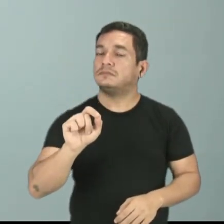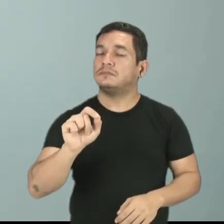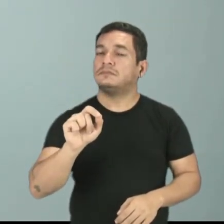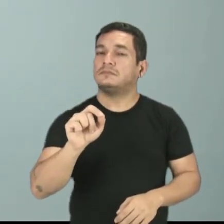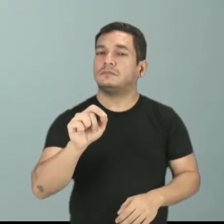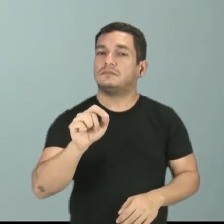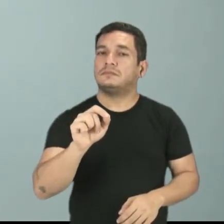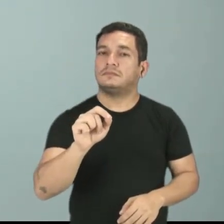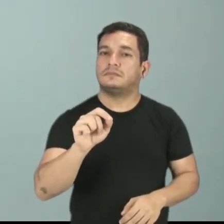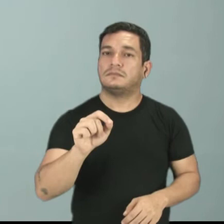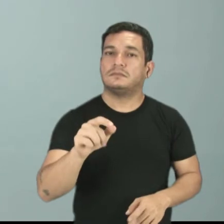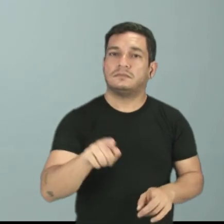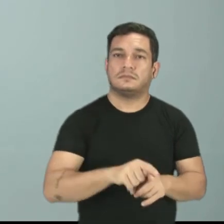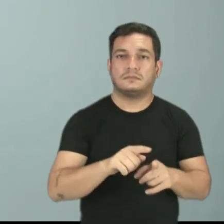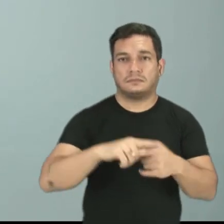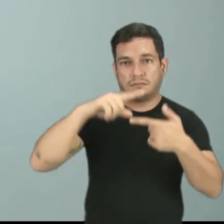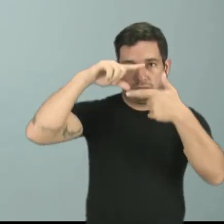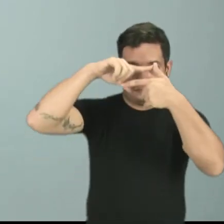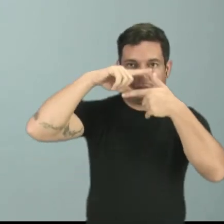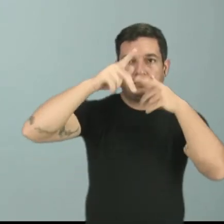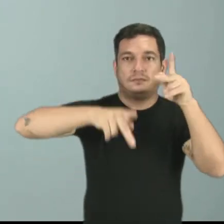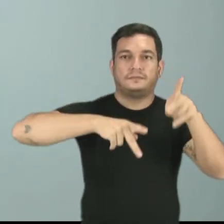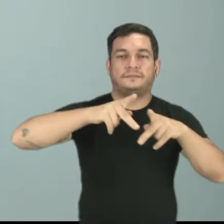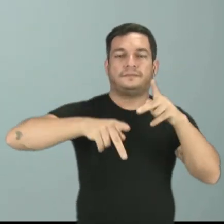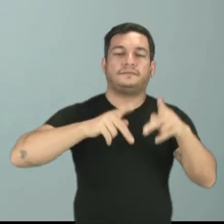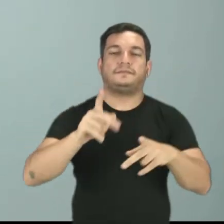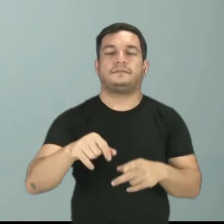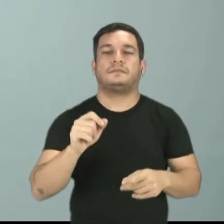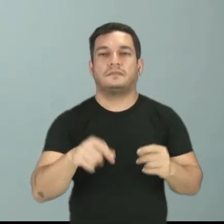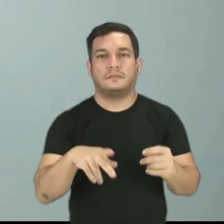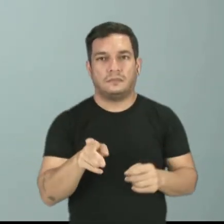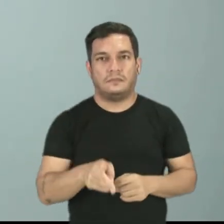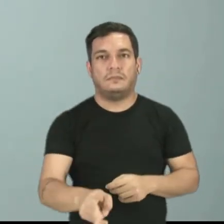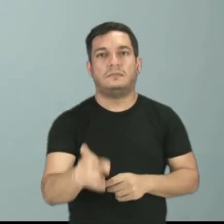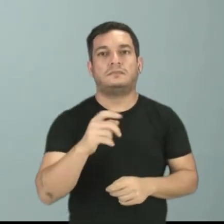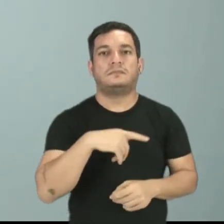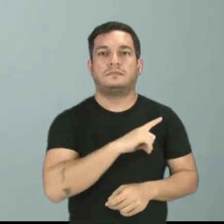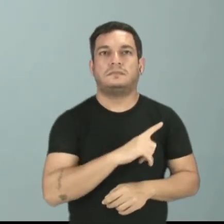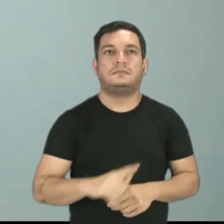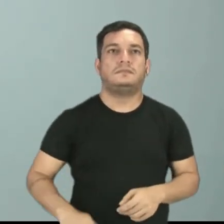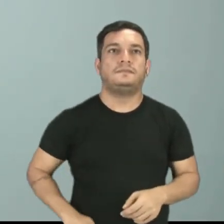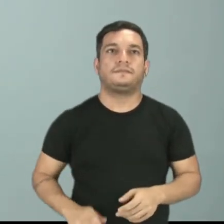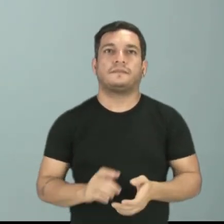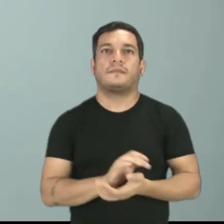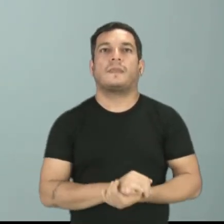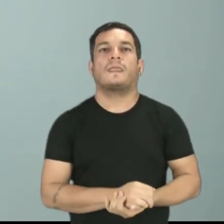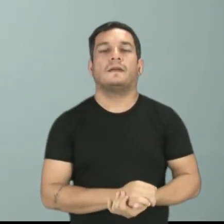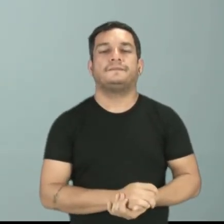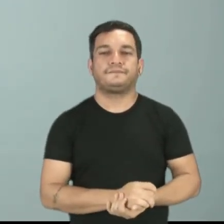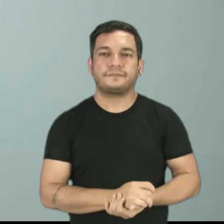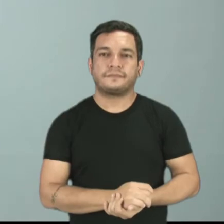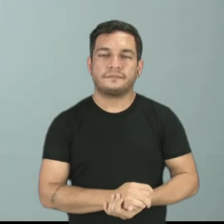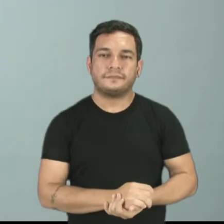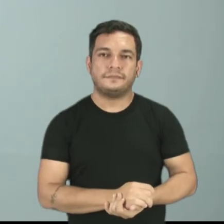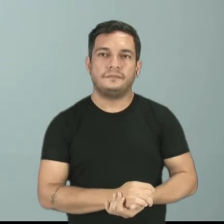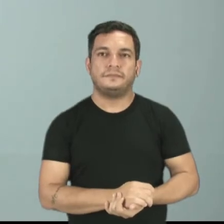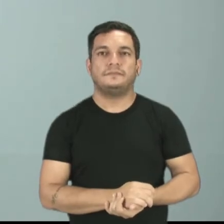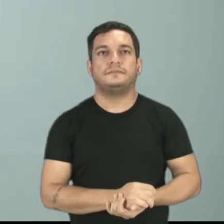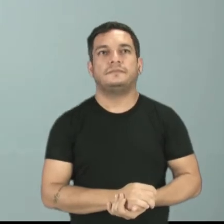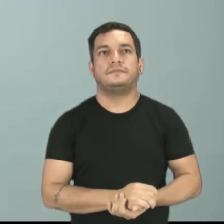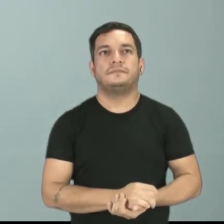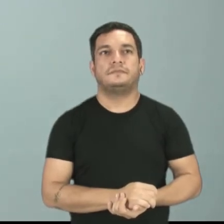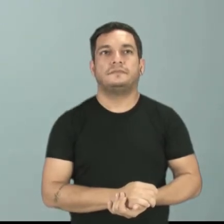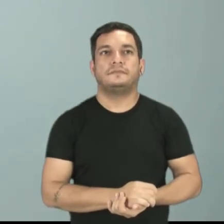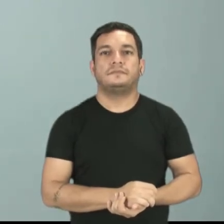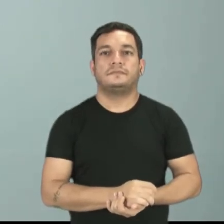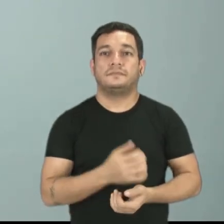né, ideológica e alienista ao povo para que ele permaneça no governo, para que ele fique, né, em cima da